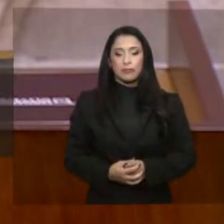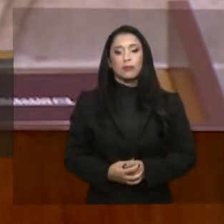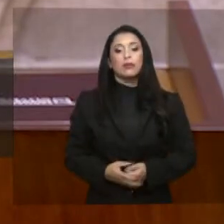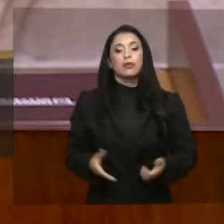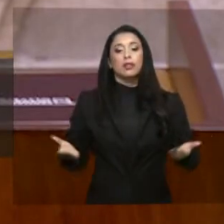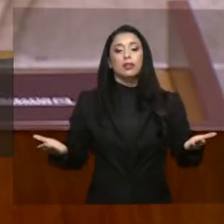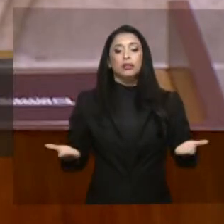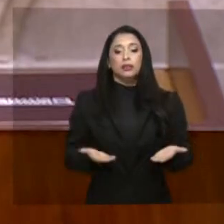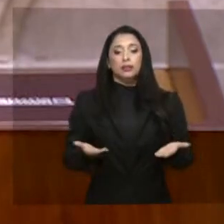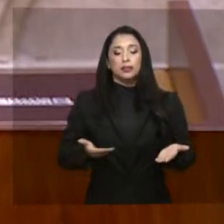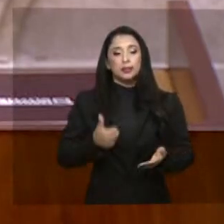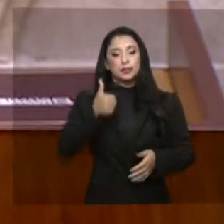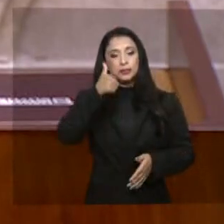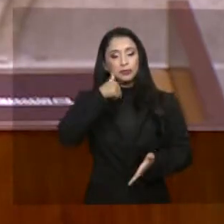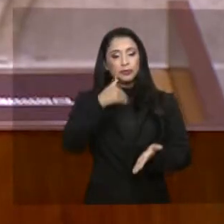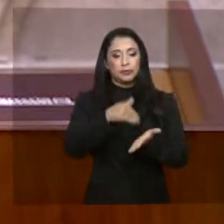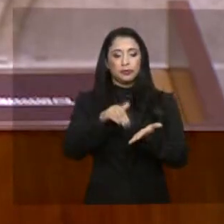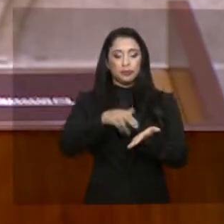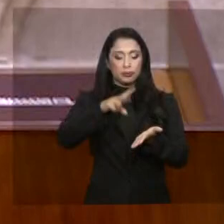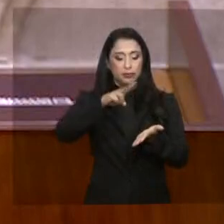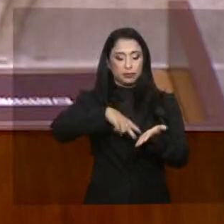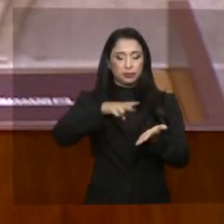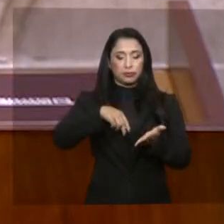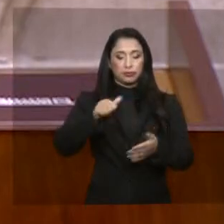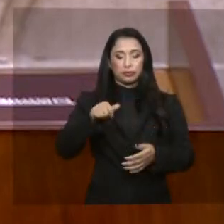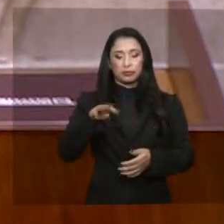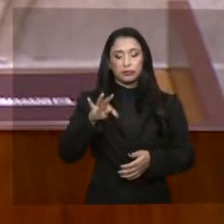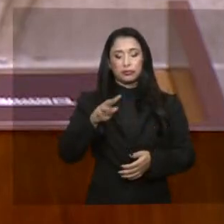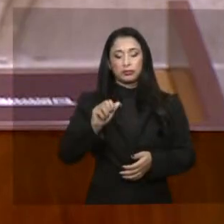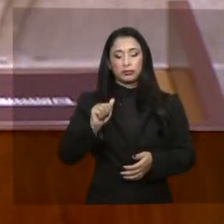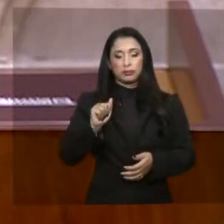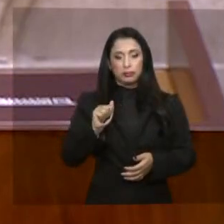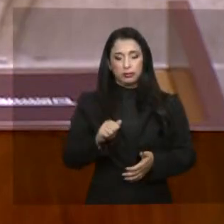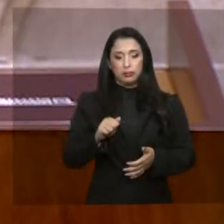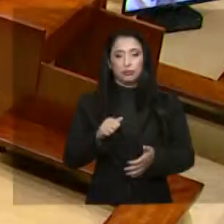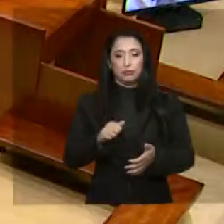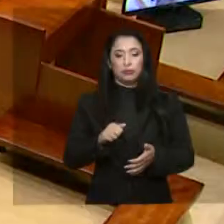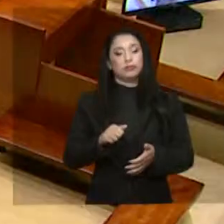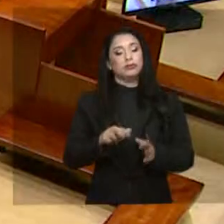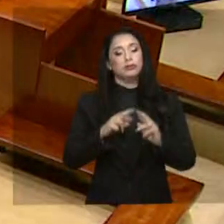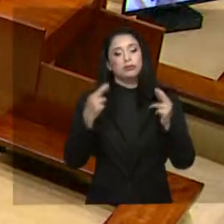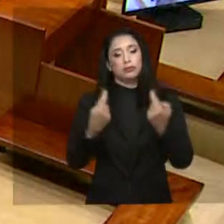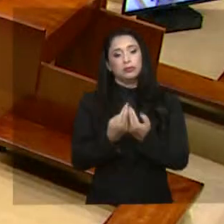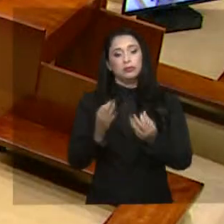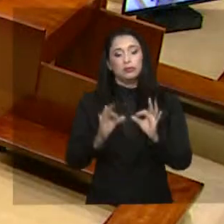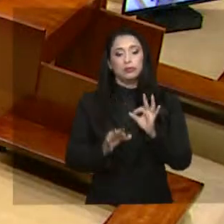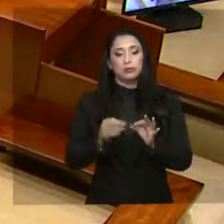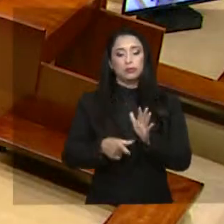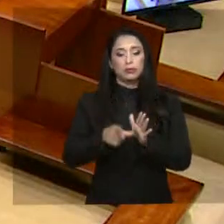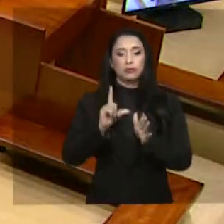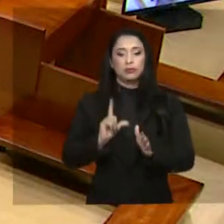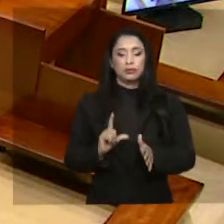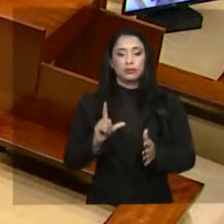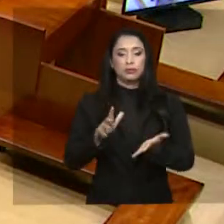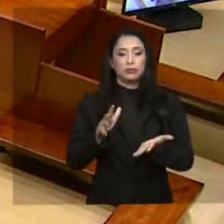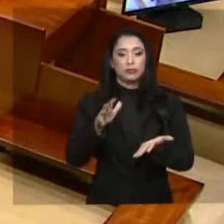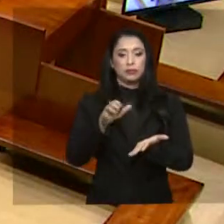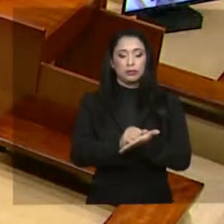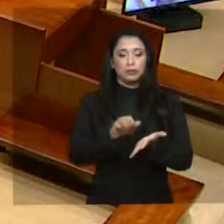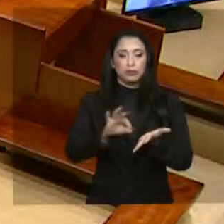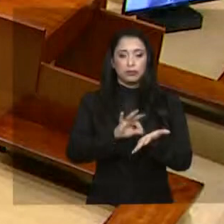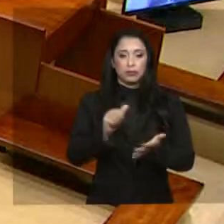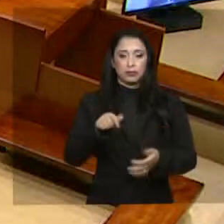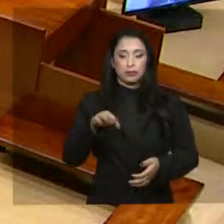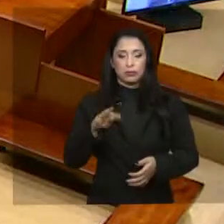Passo a palavra à senhora secretária para a leitura da ata da sessão anterior. Ata da 8ª sessão ordinária